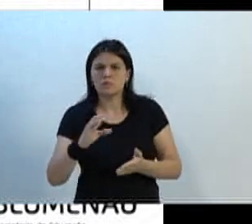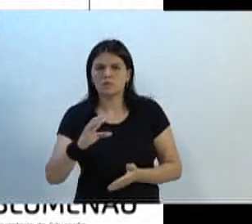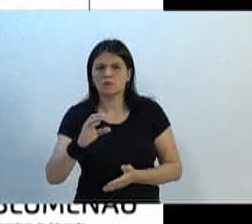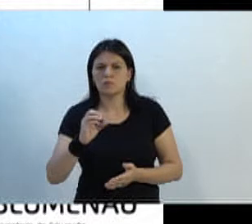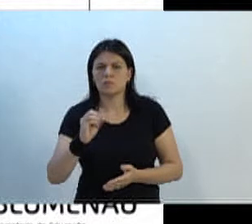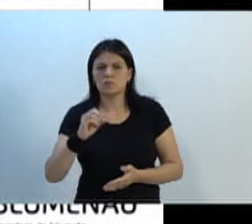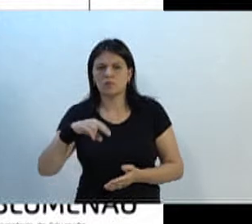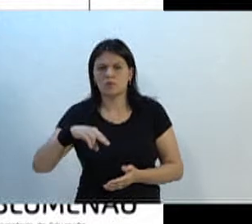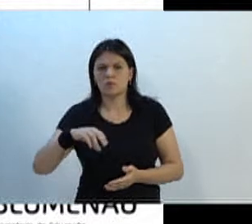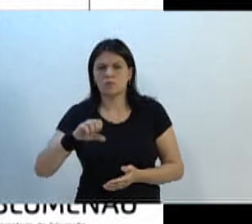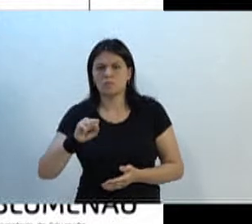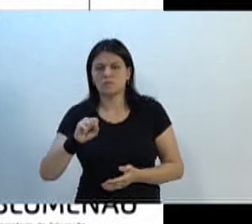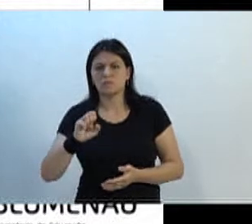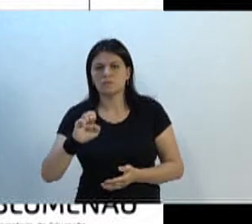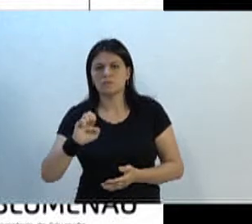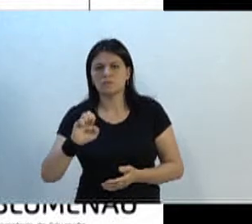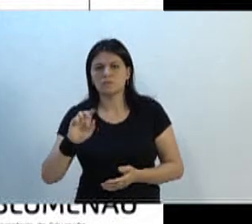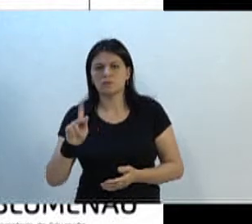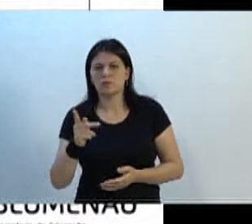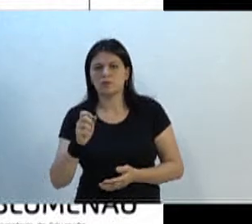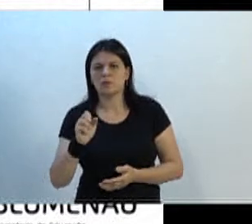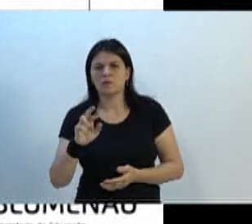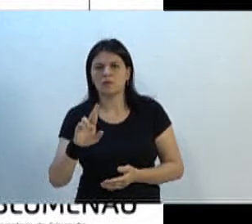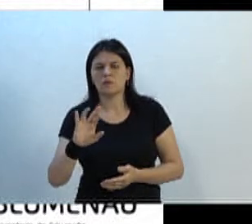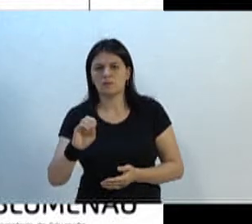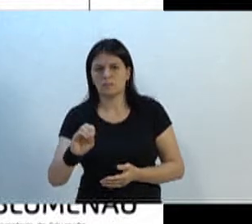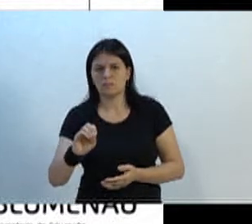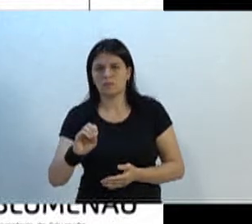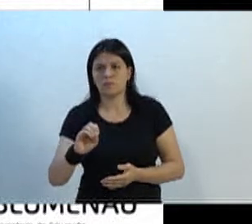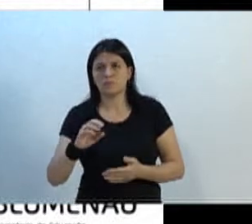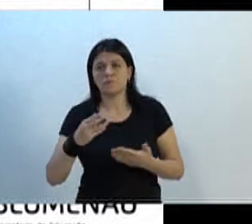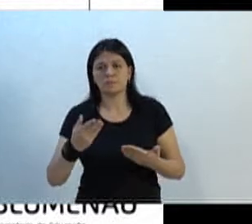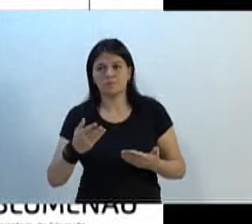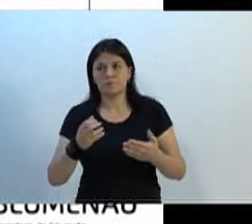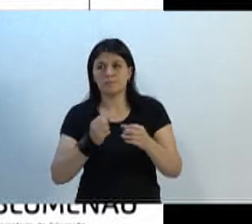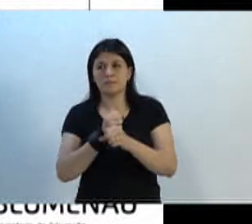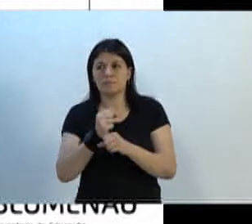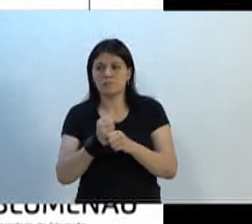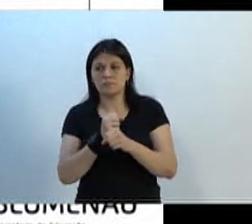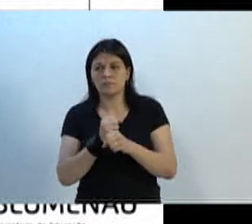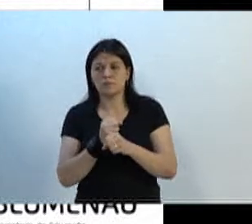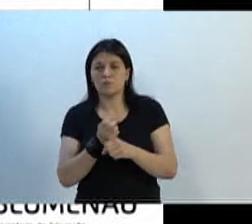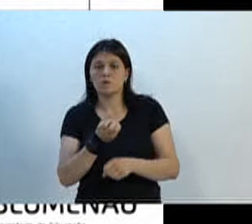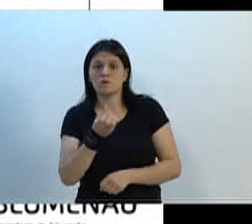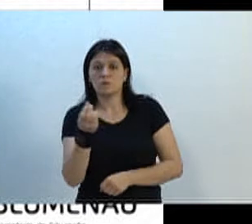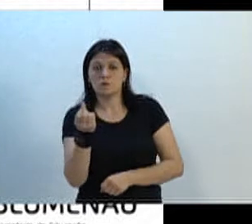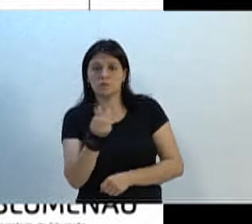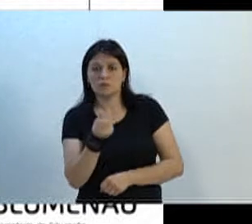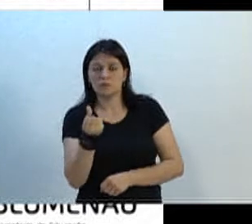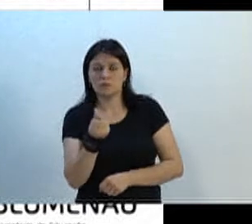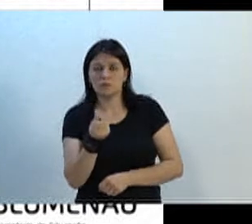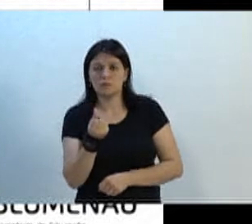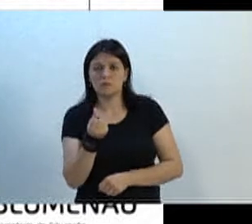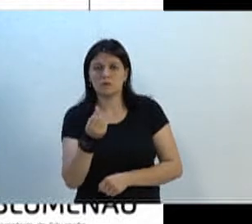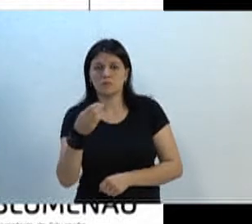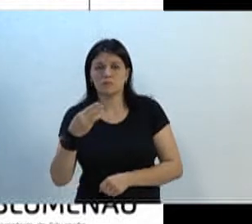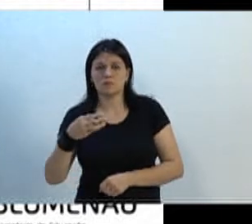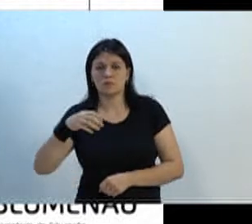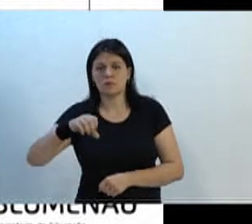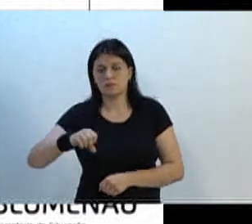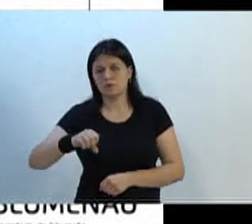792.000 no ano passado esse ano nessas duas unidades ali foram tinha 639